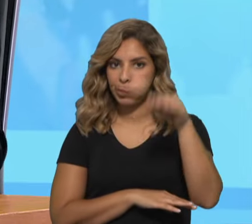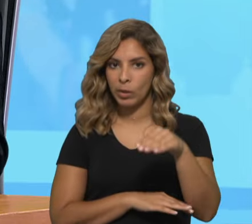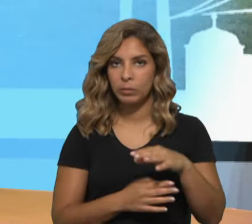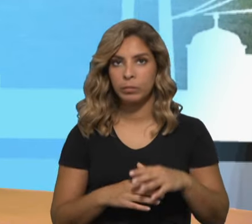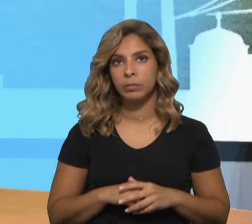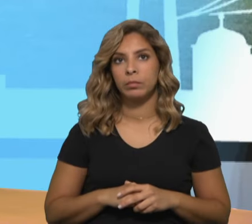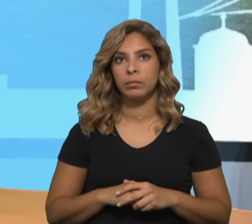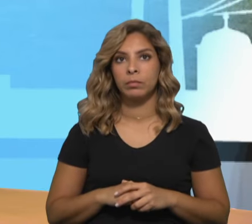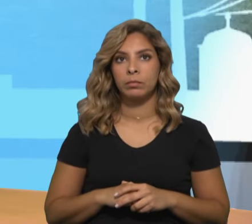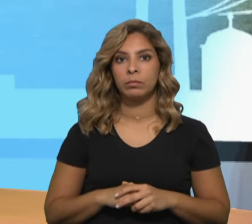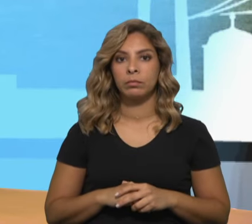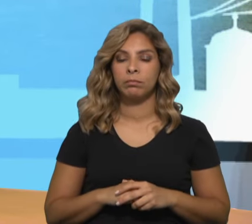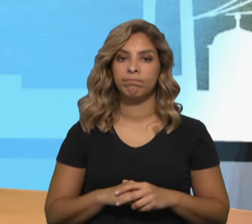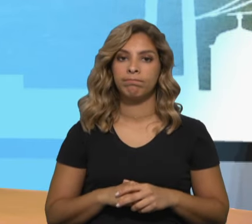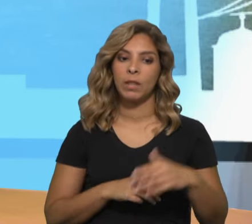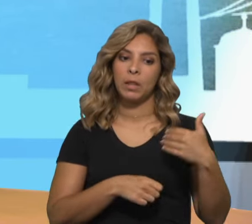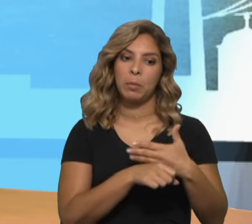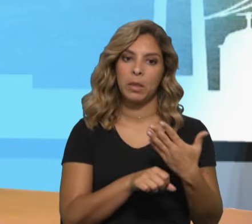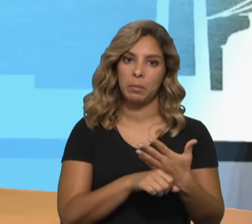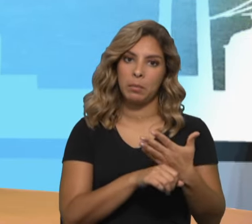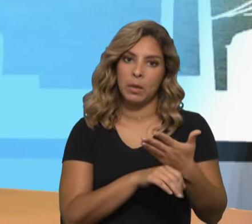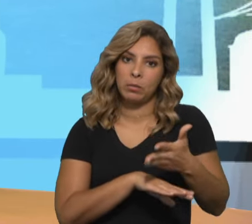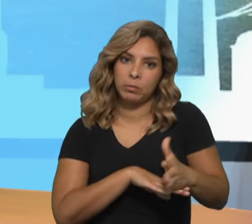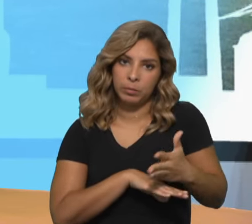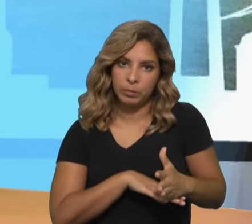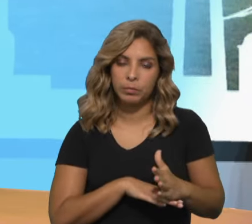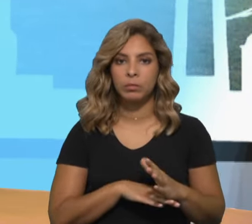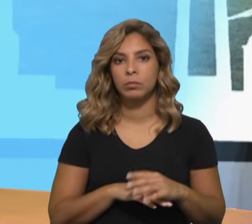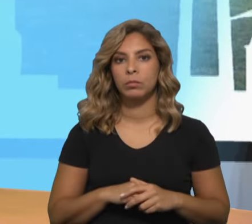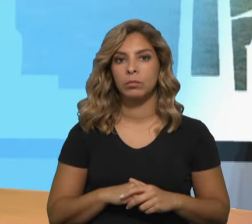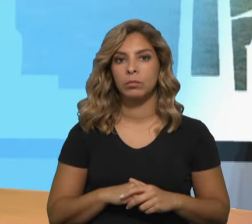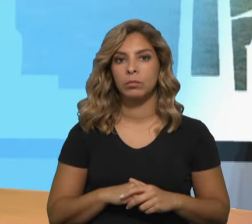nas dependências da Assembleia da República, auditório,